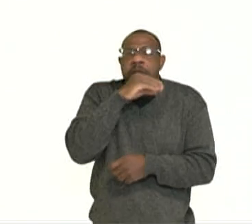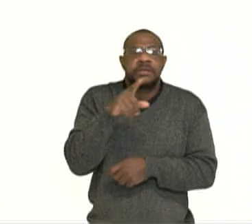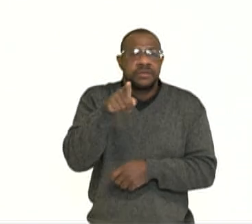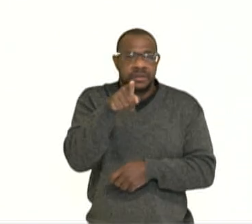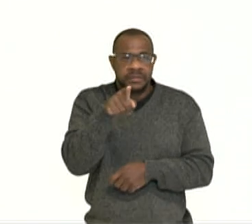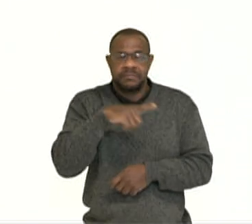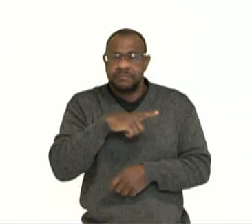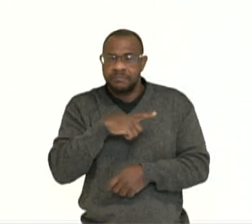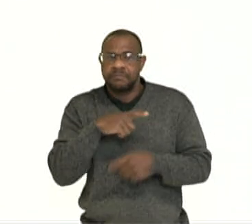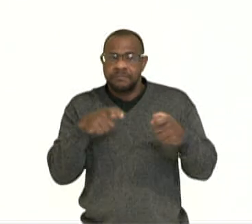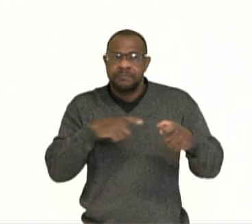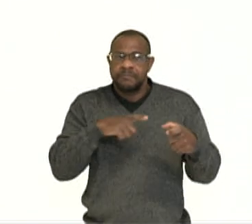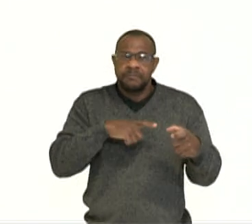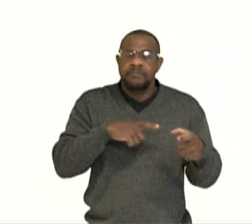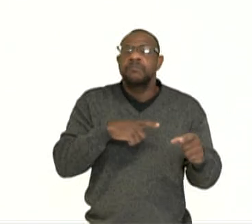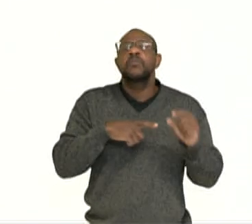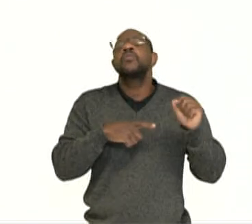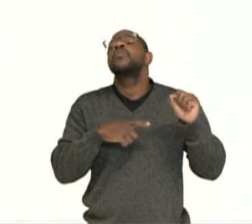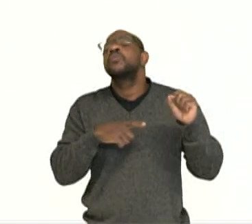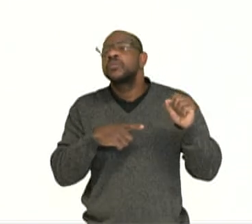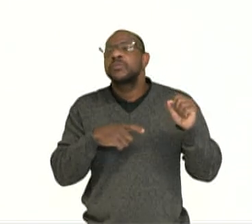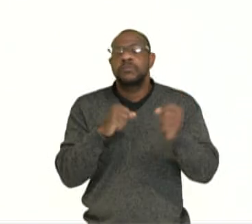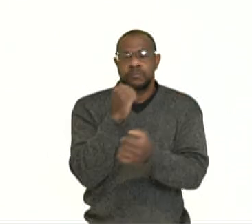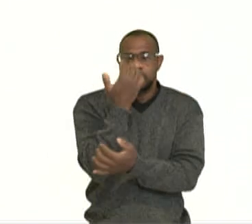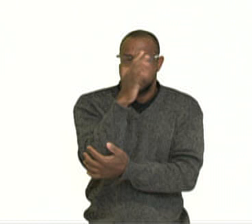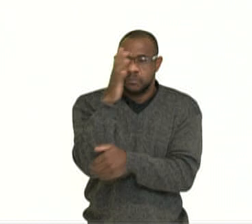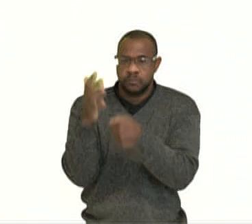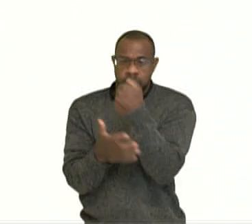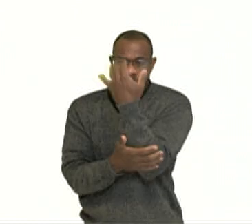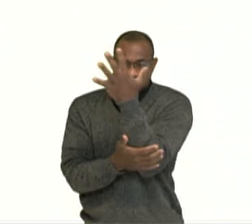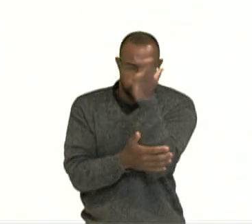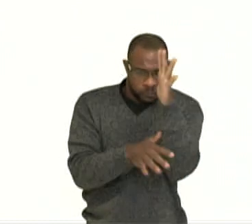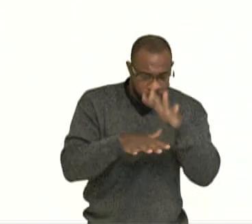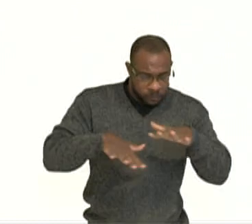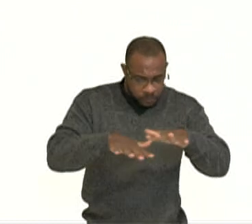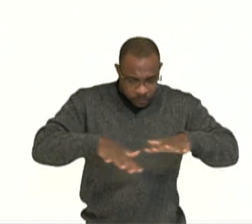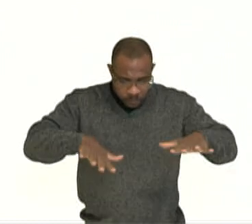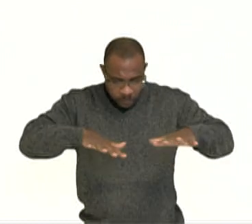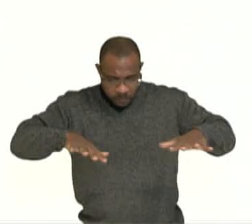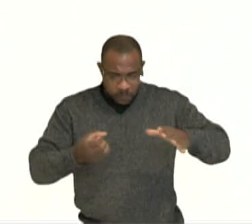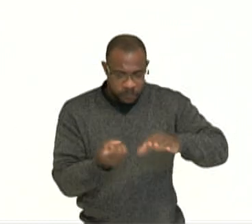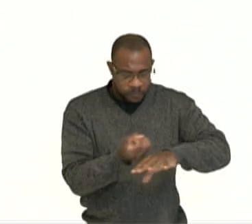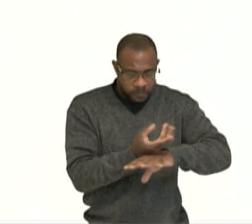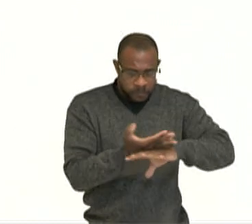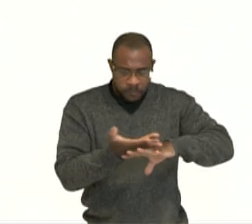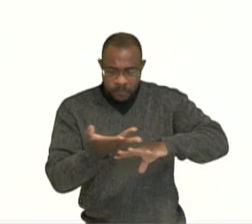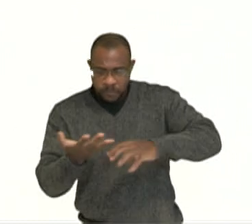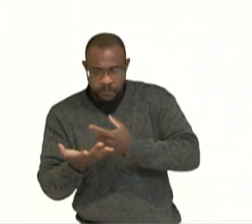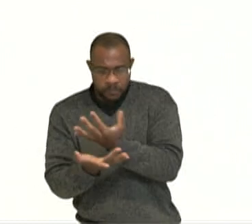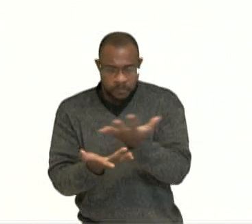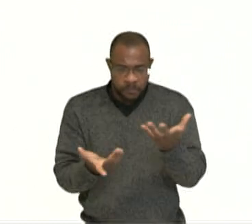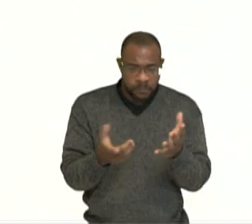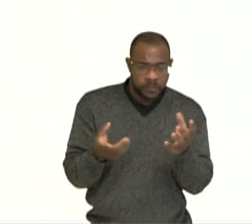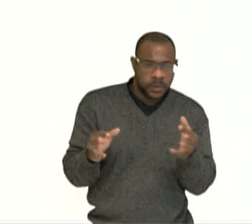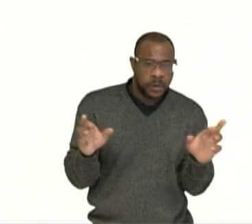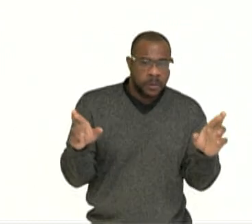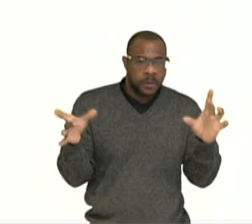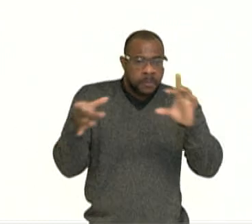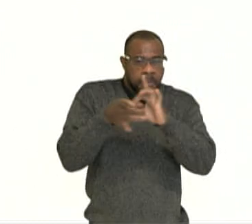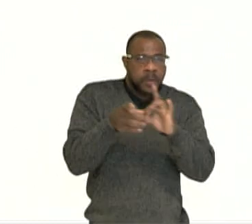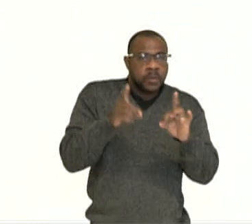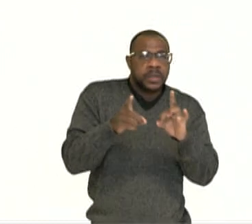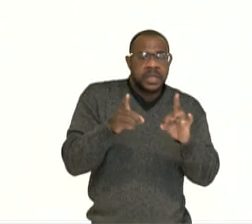vamos ter o quê? Nós vamos ter ali uma vegetação que está relacionada ao clima, que é uma